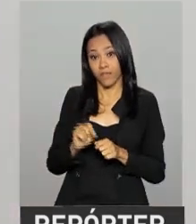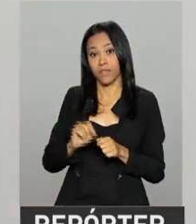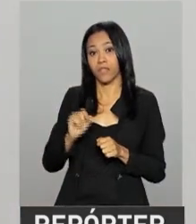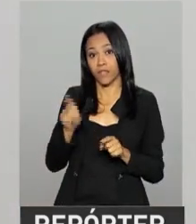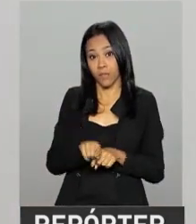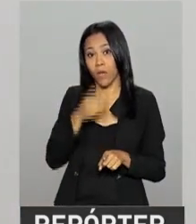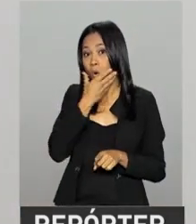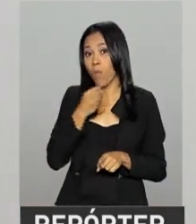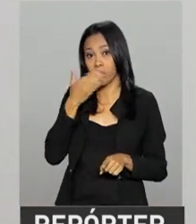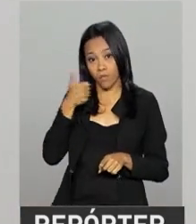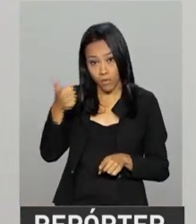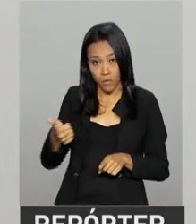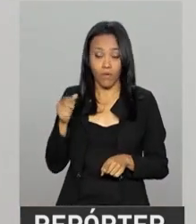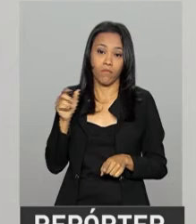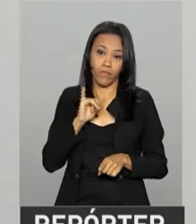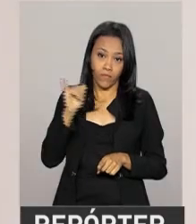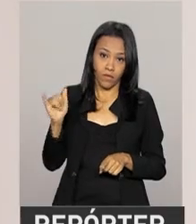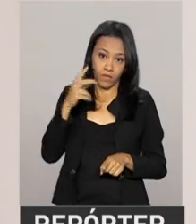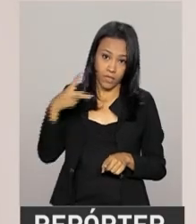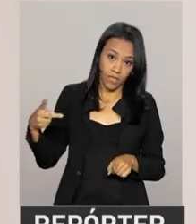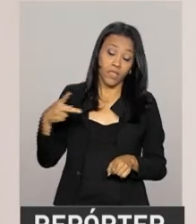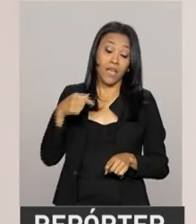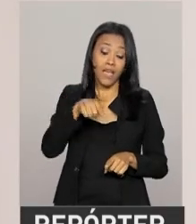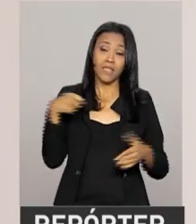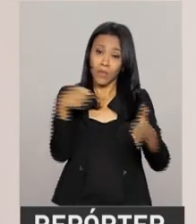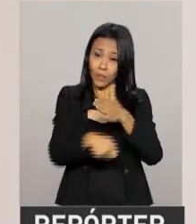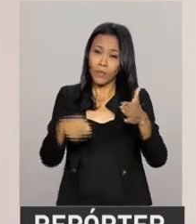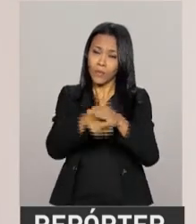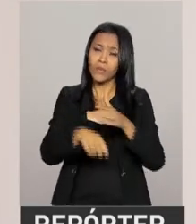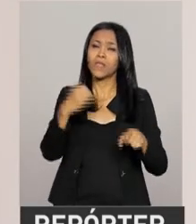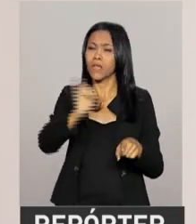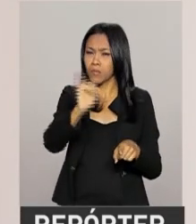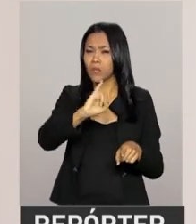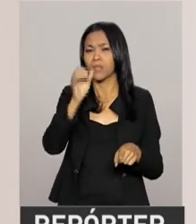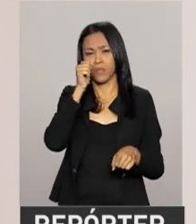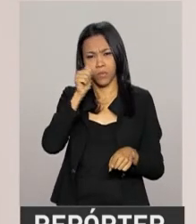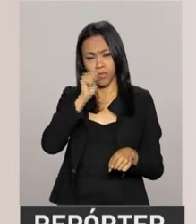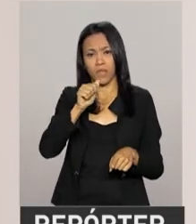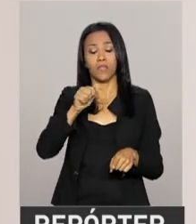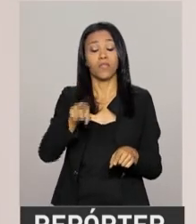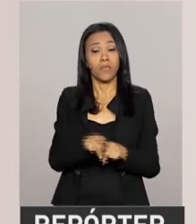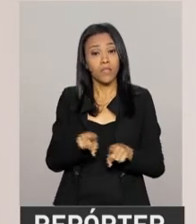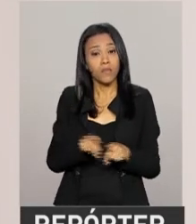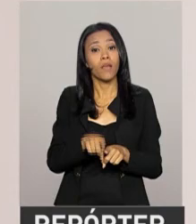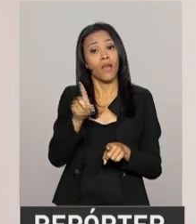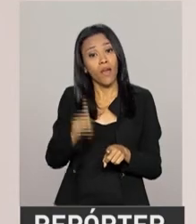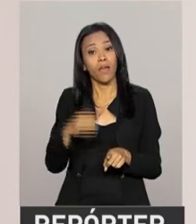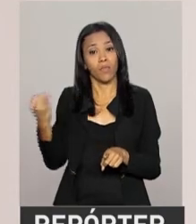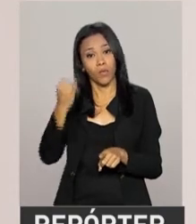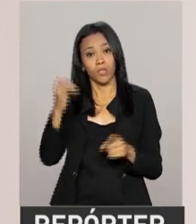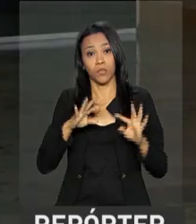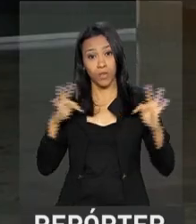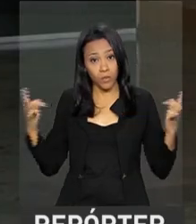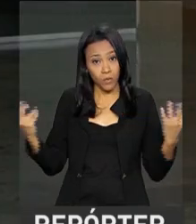sem sombra de dúvida essa luta é tão importante para as mulheres em primeiro lugar mas é muito importante para todos nós e para toda